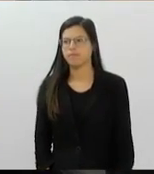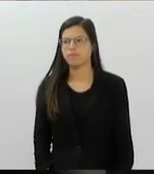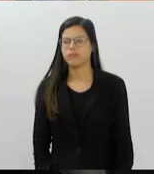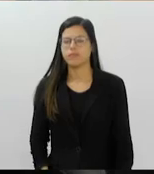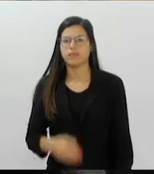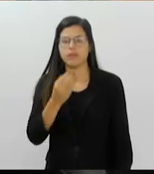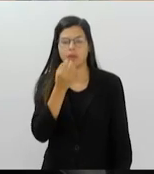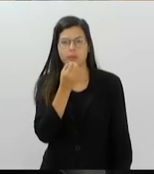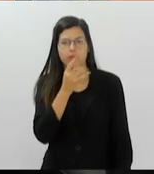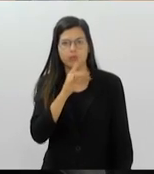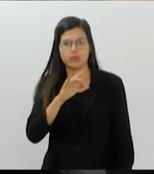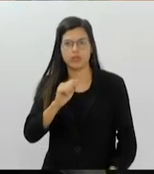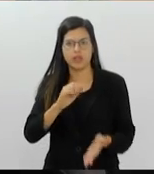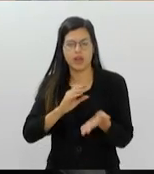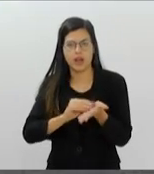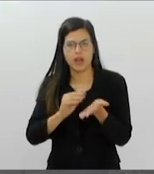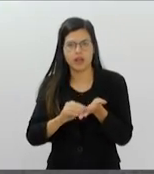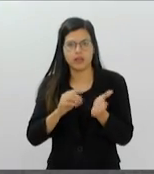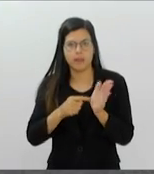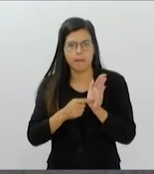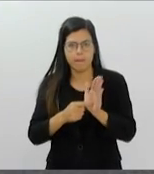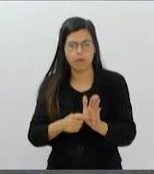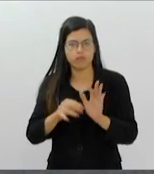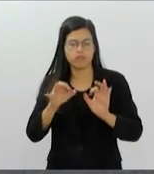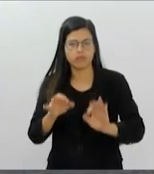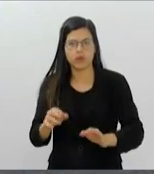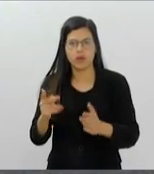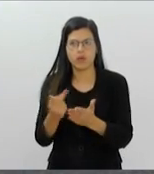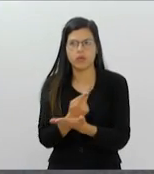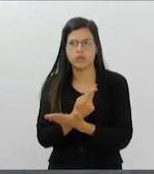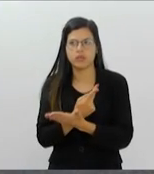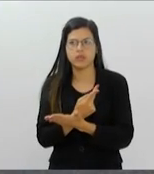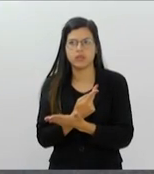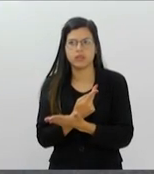Bom dia. A ata reflete com exatidão o ocorrido na